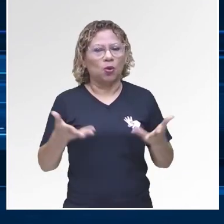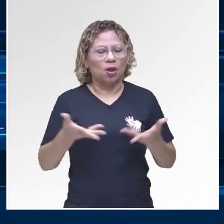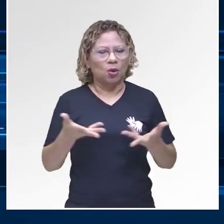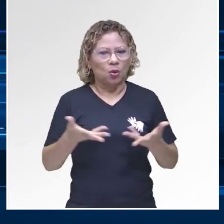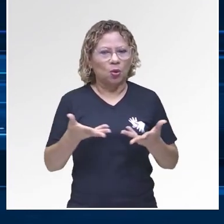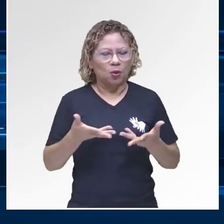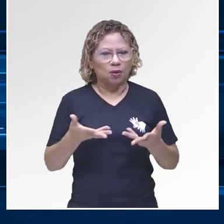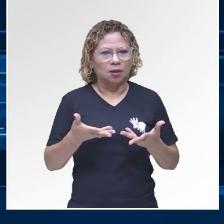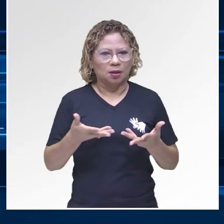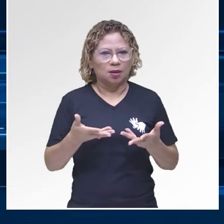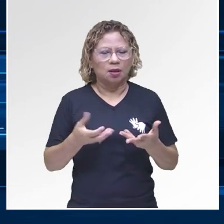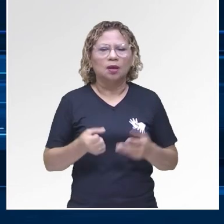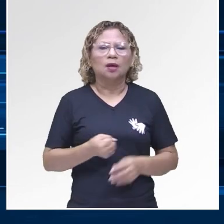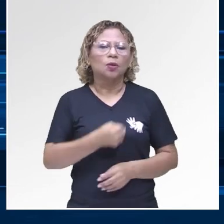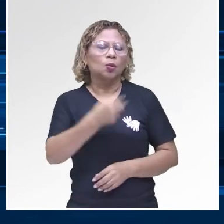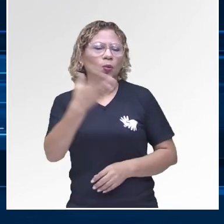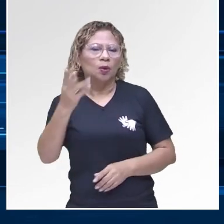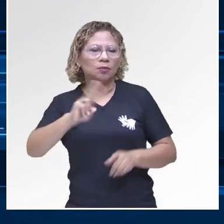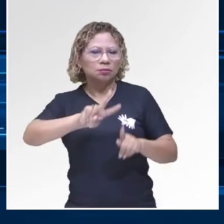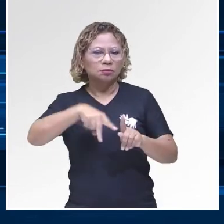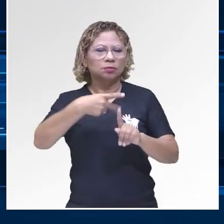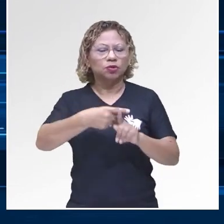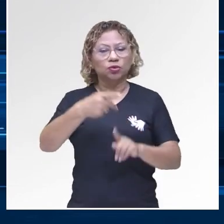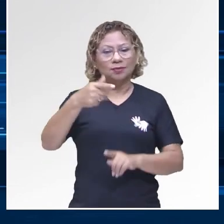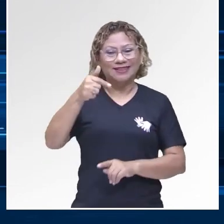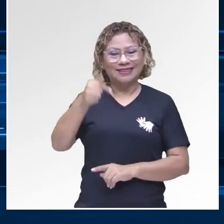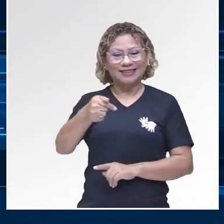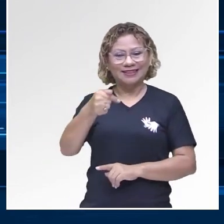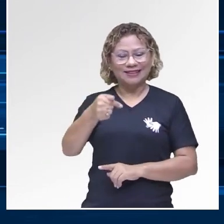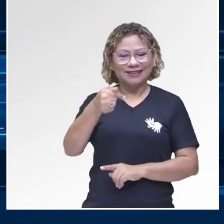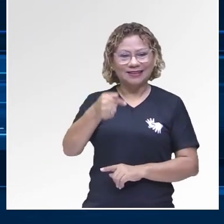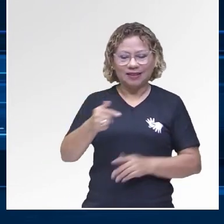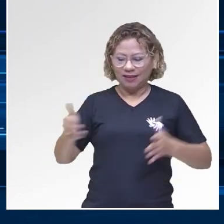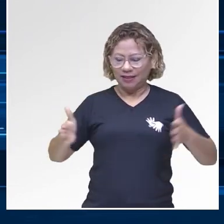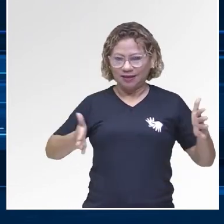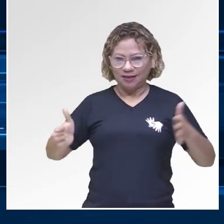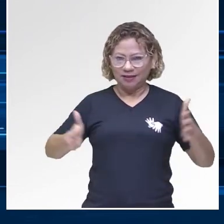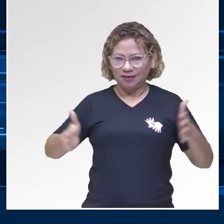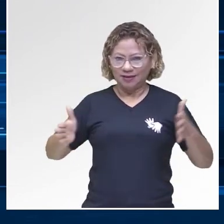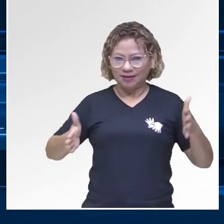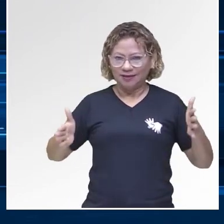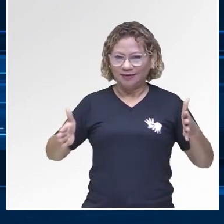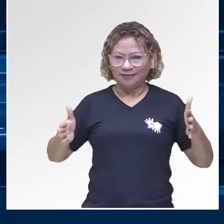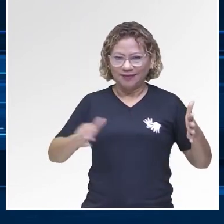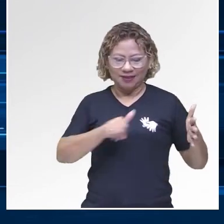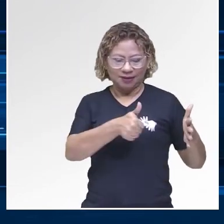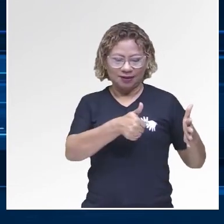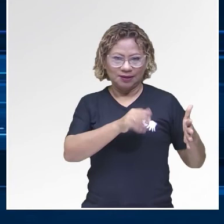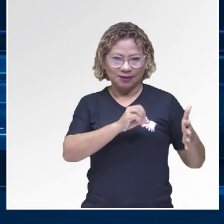quantos múltiplos de 7 existem entre 100 e 1000?